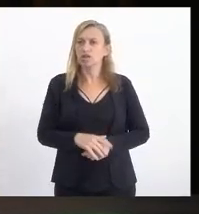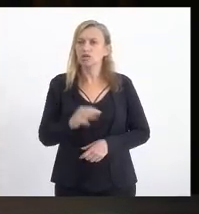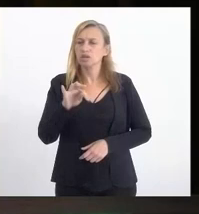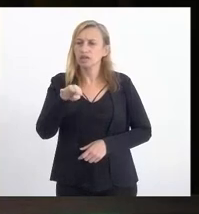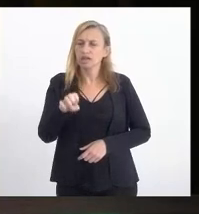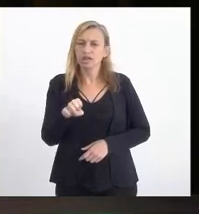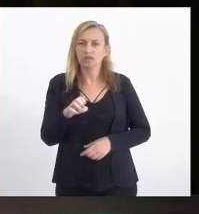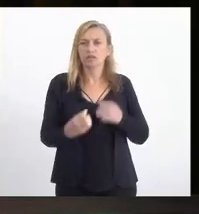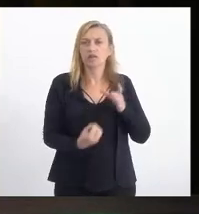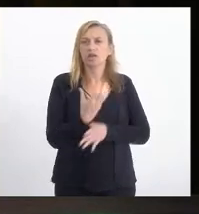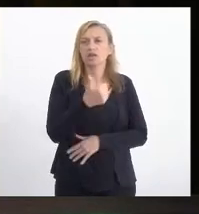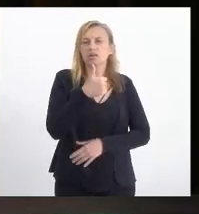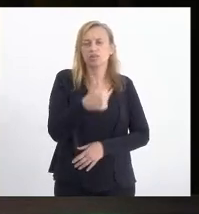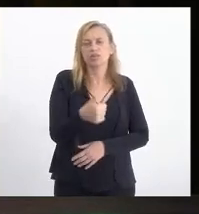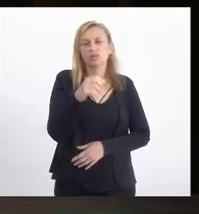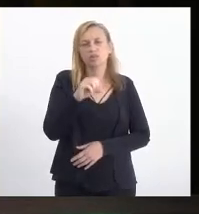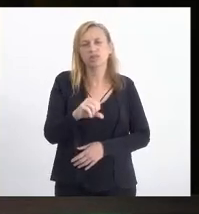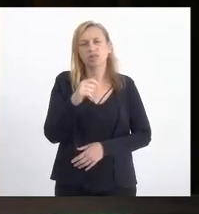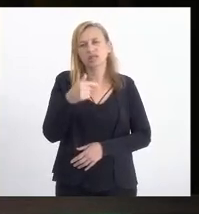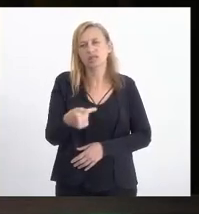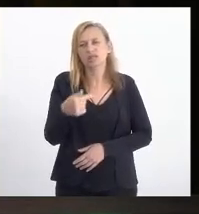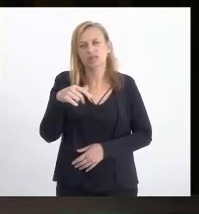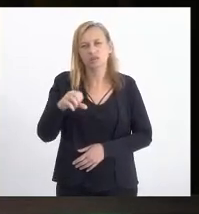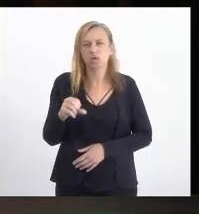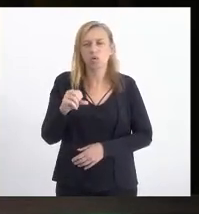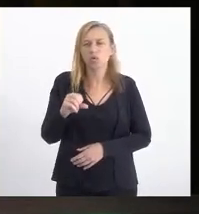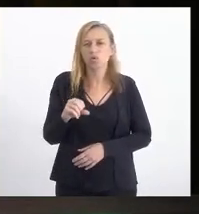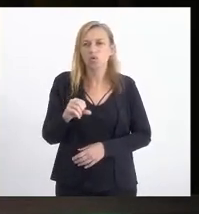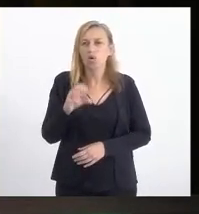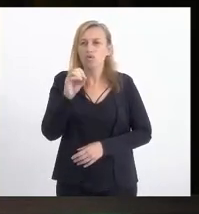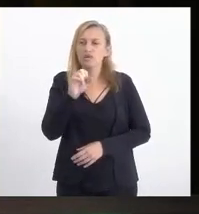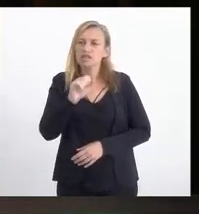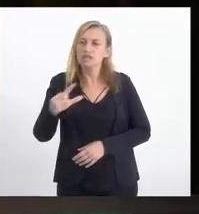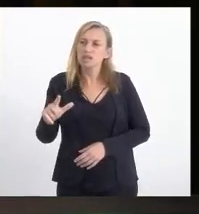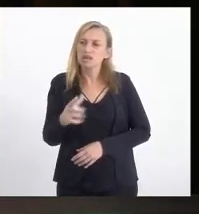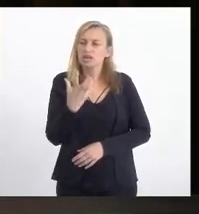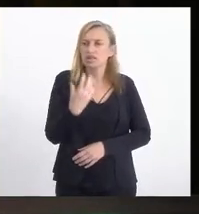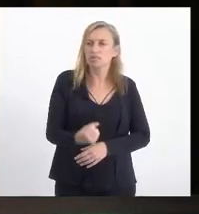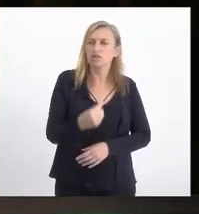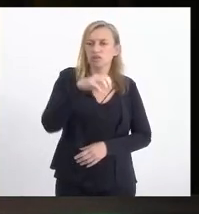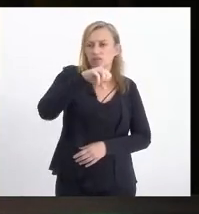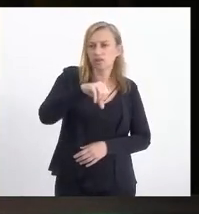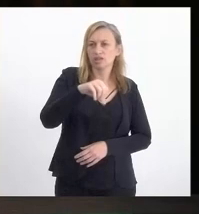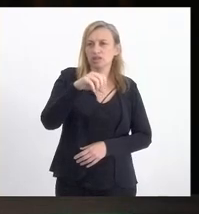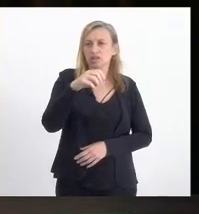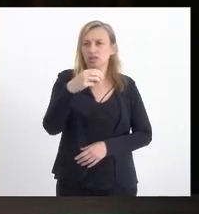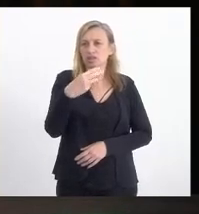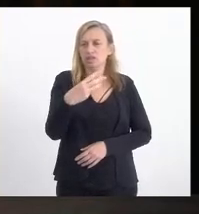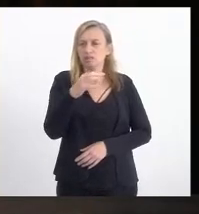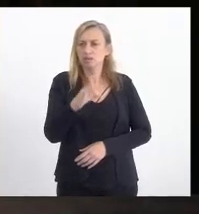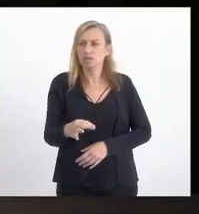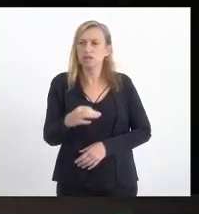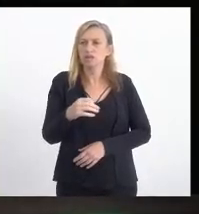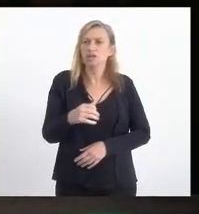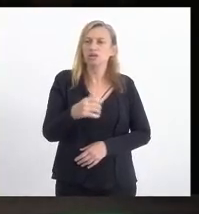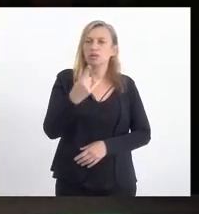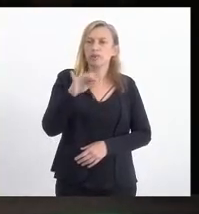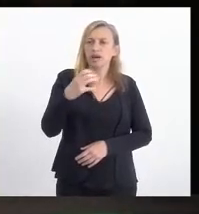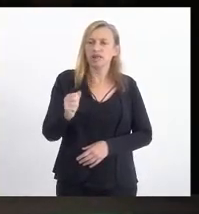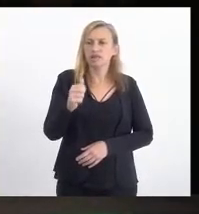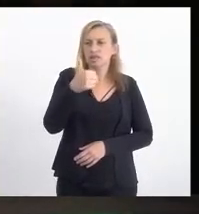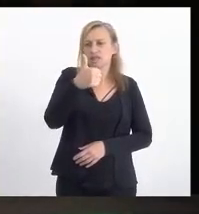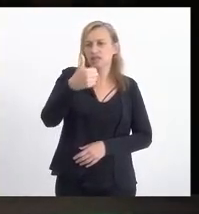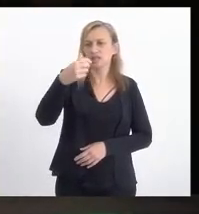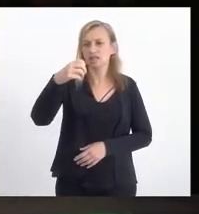quando a creche foi criado em 1979 oficial recebia noventa e cinco porcento e o Praça 120